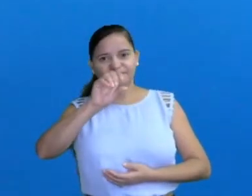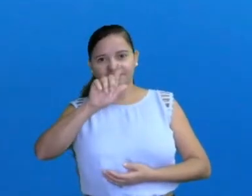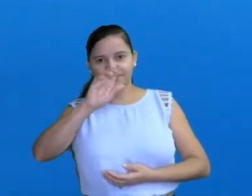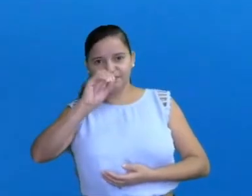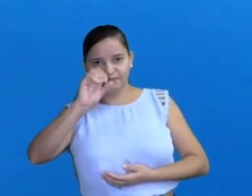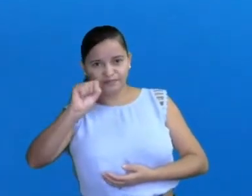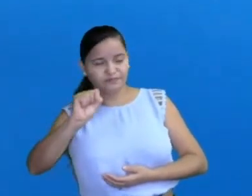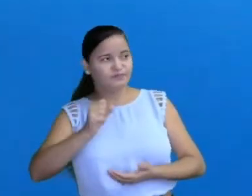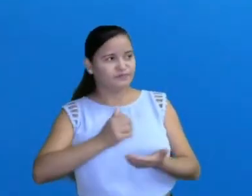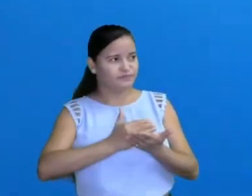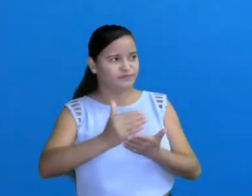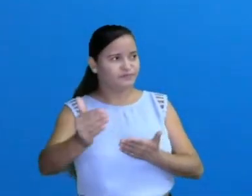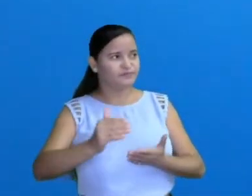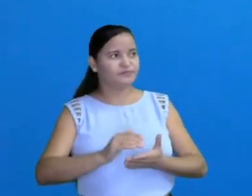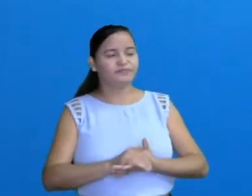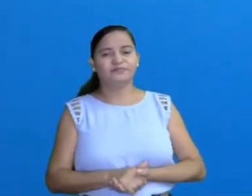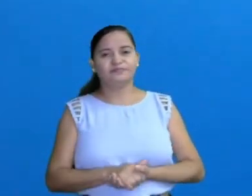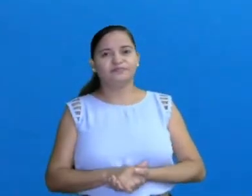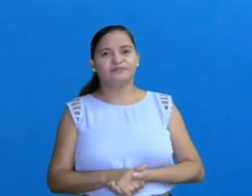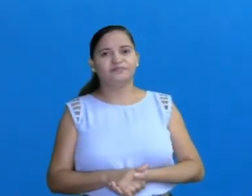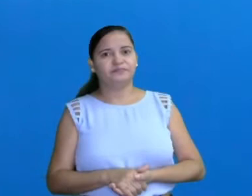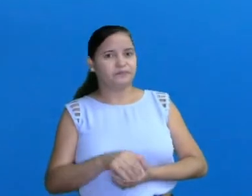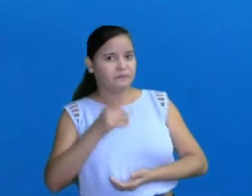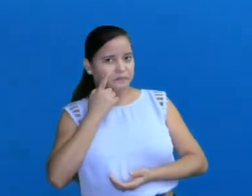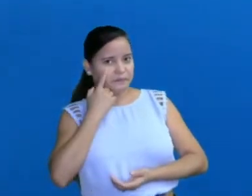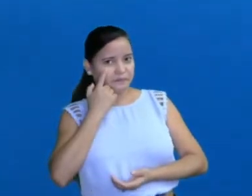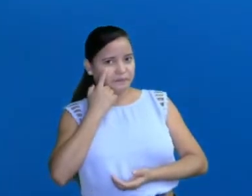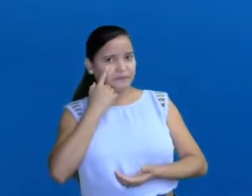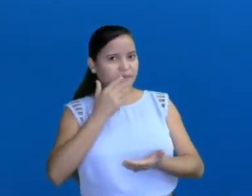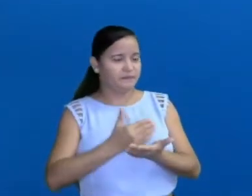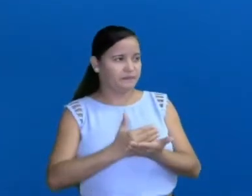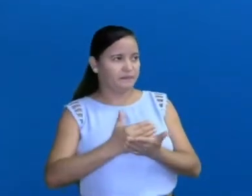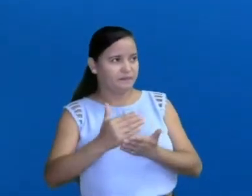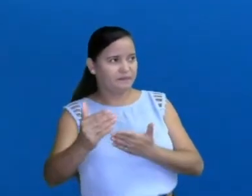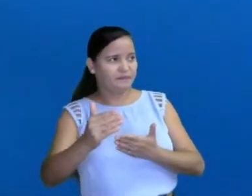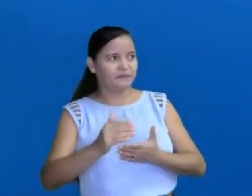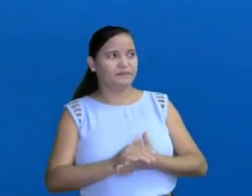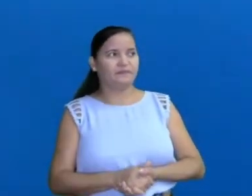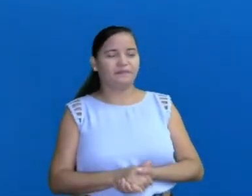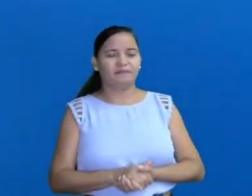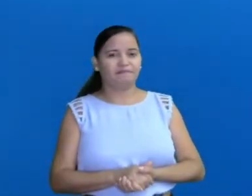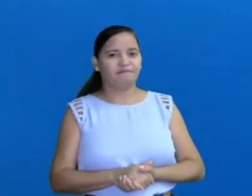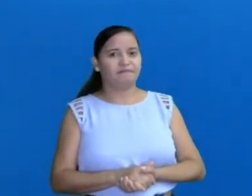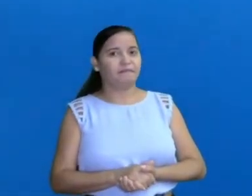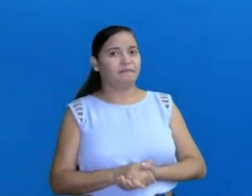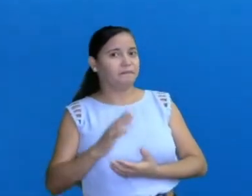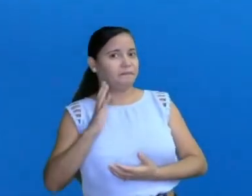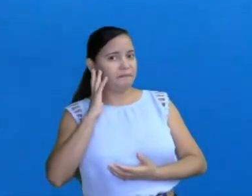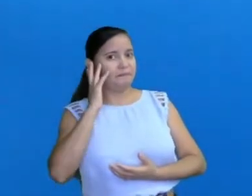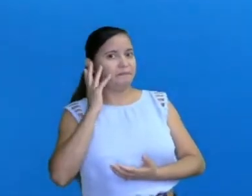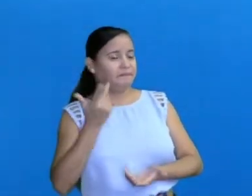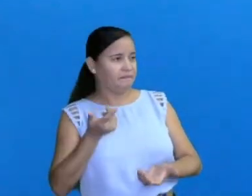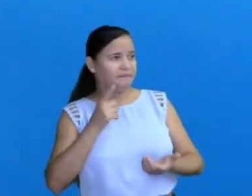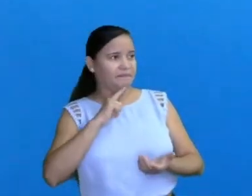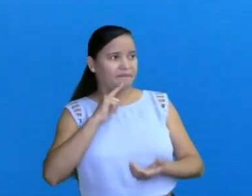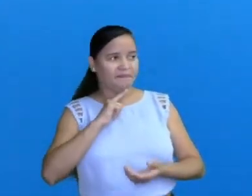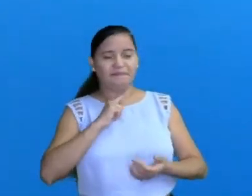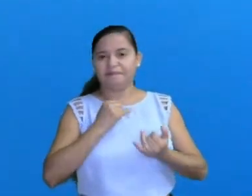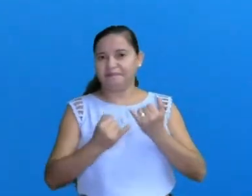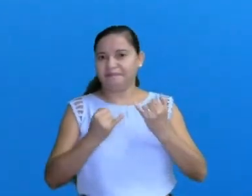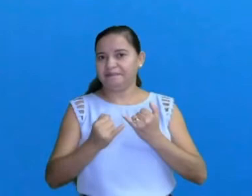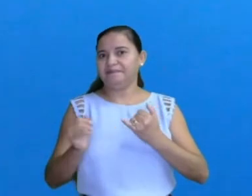lá começar? Bota aí o play para a gente começar o joguinho. Olha só, uma tela de cinema, um espaço